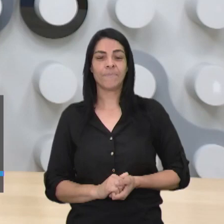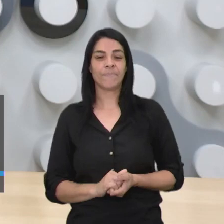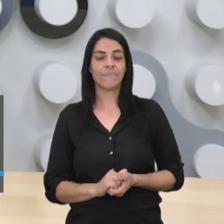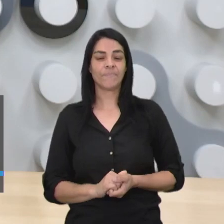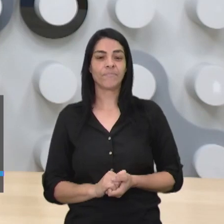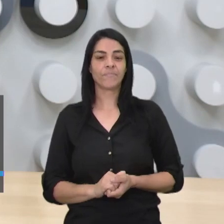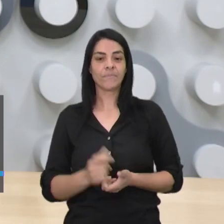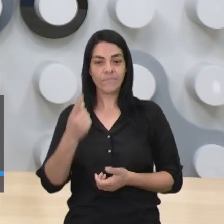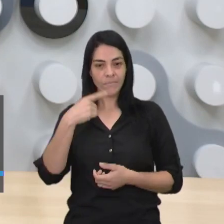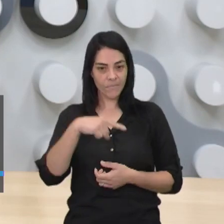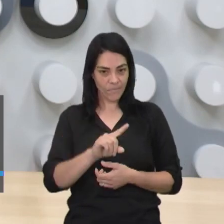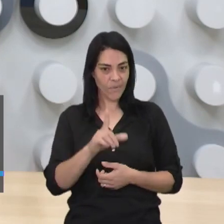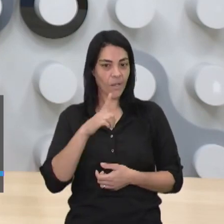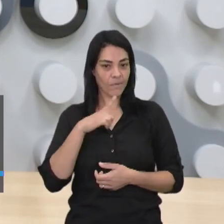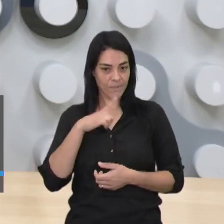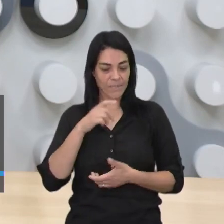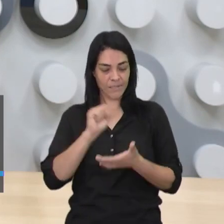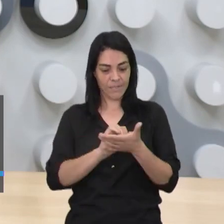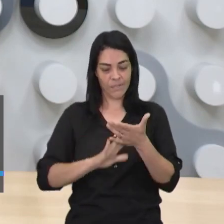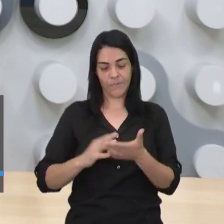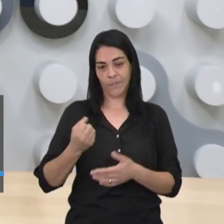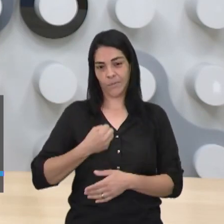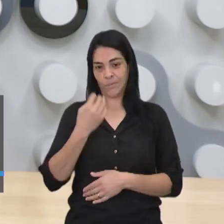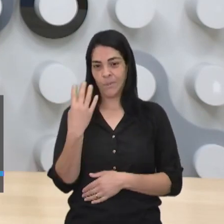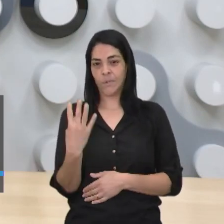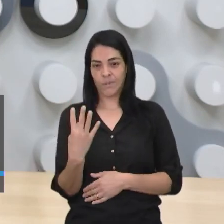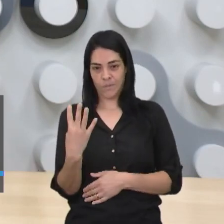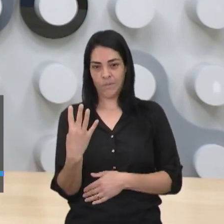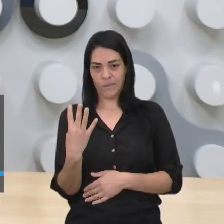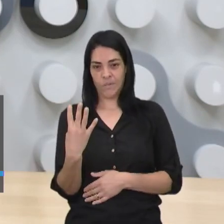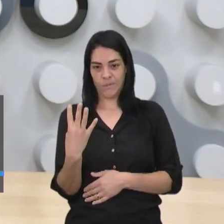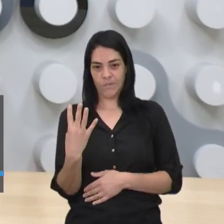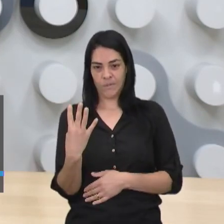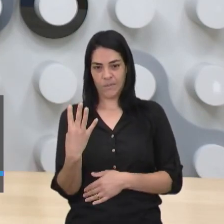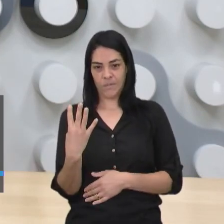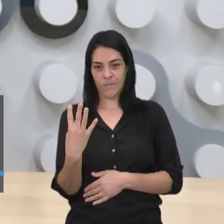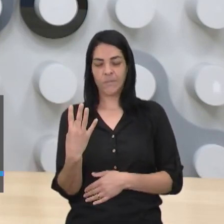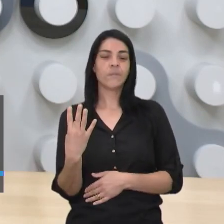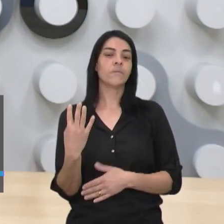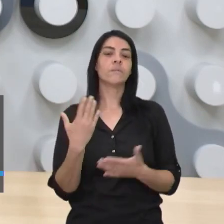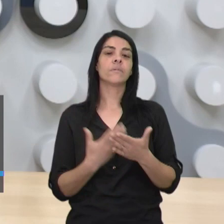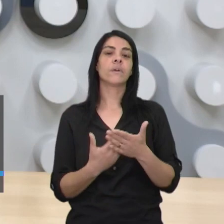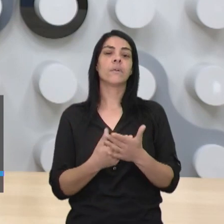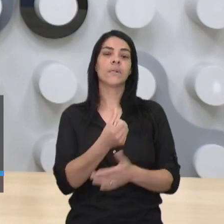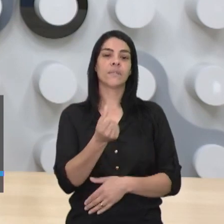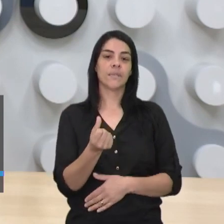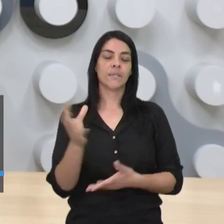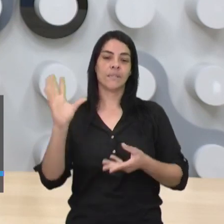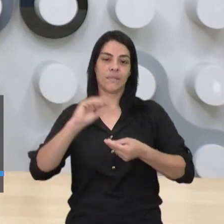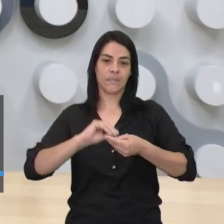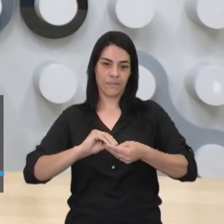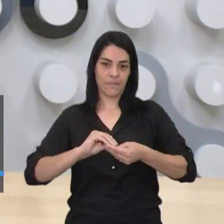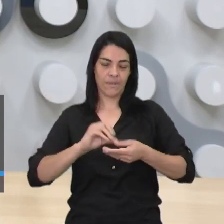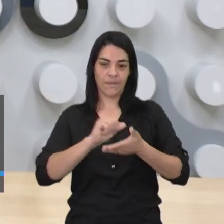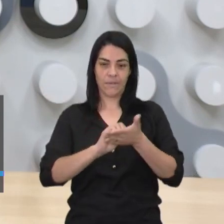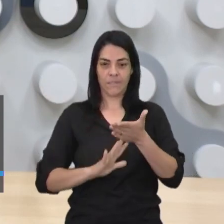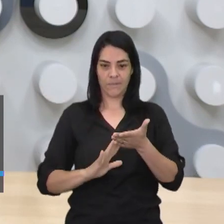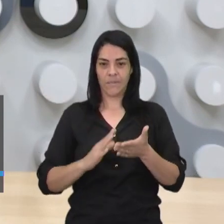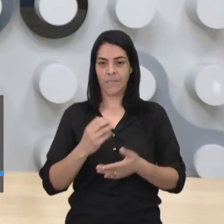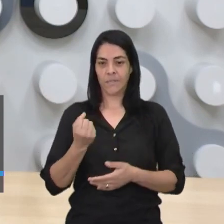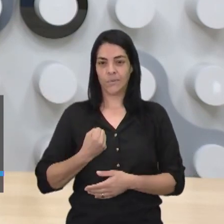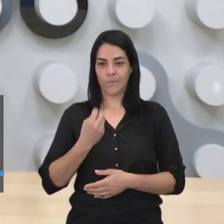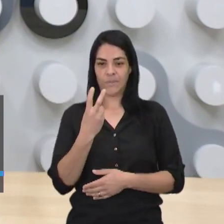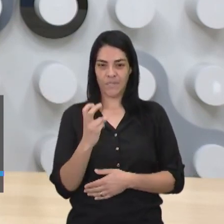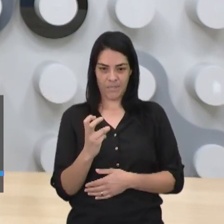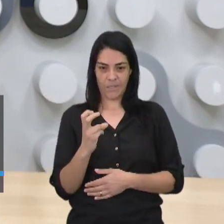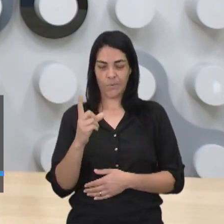que vocês vão ter da atividade 4, né, da aula 6, sistematização. E para a atividade 5, vocês têm